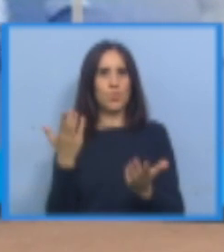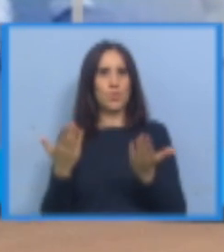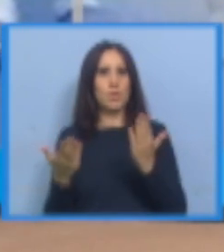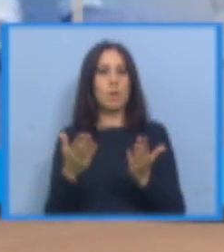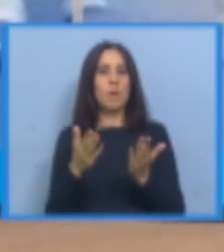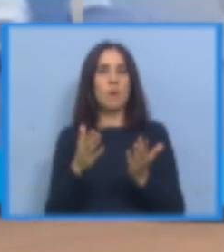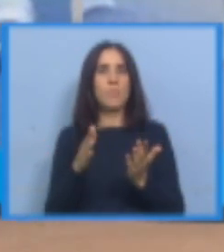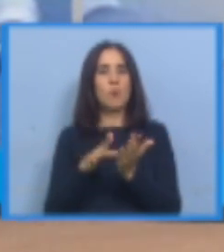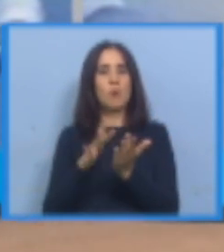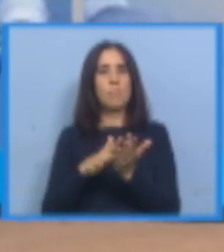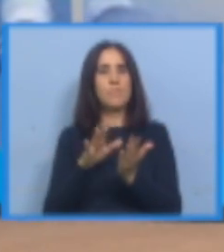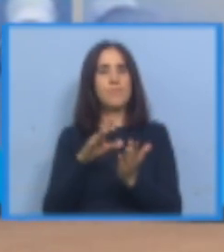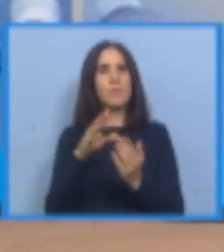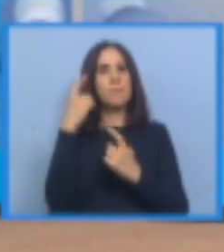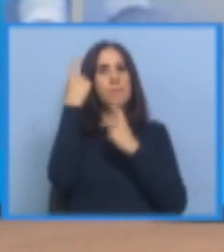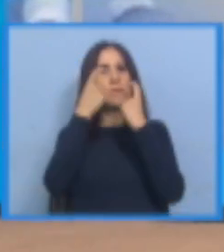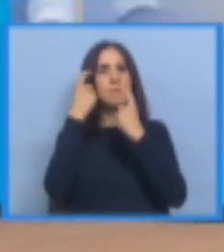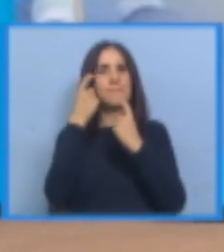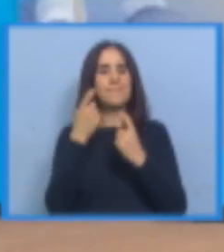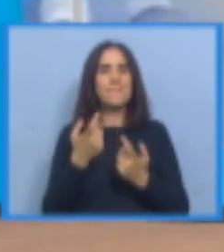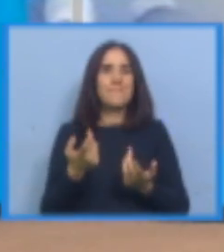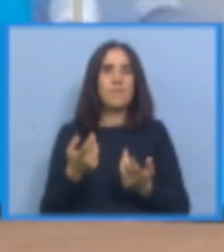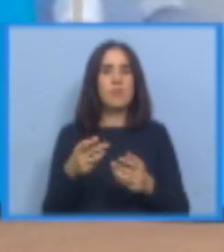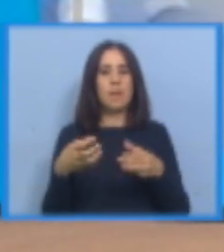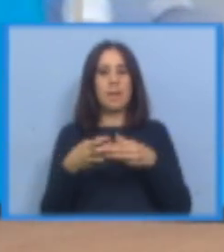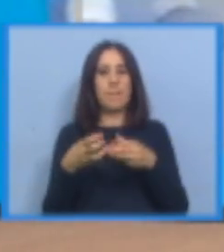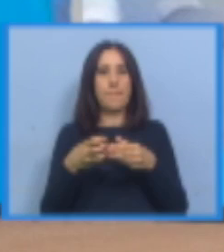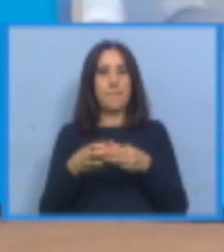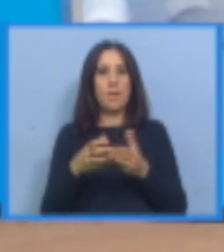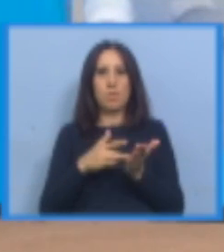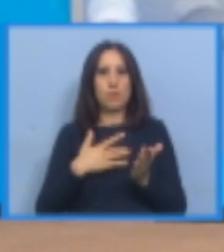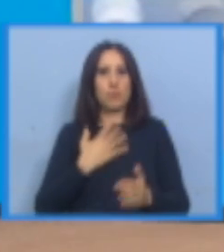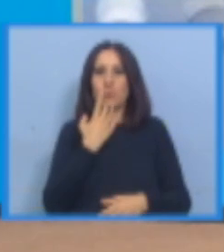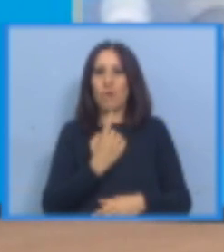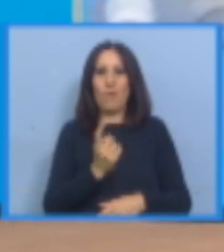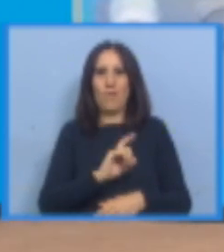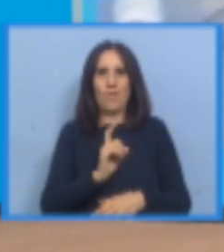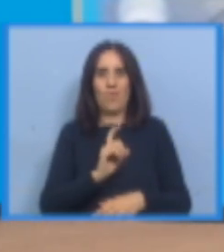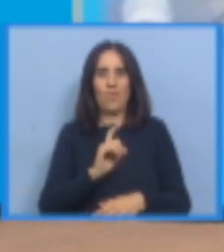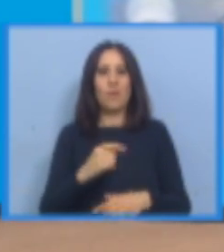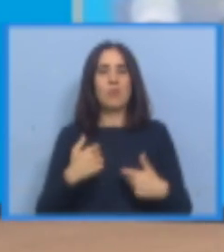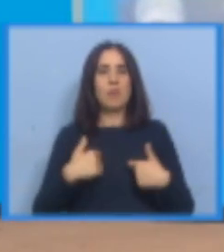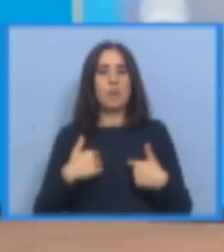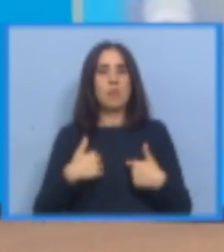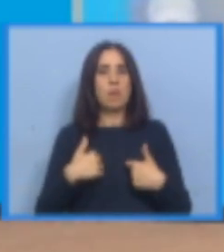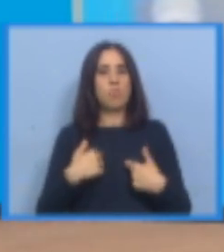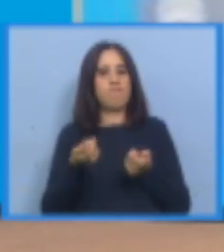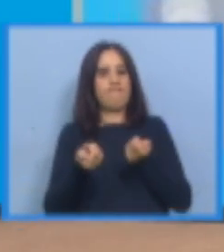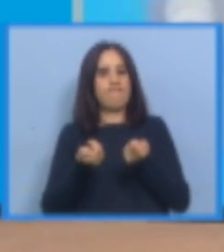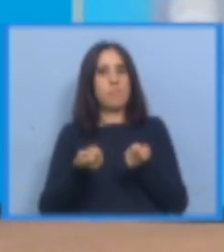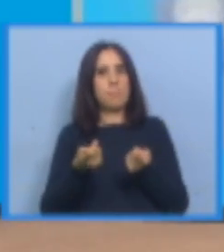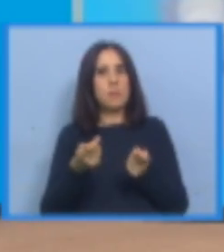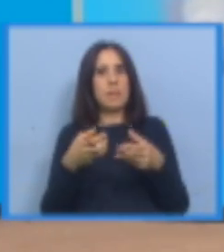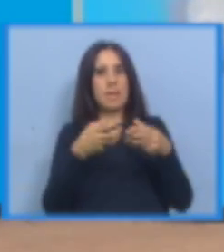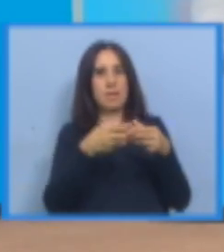que foi pensada por uma equipa. Portanto, a obra não sou só eu, portanto, eu acabei por dirigir a obra, mas primeiro